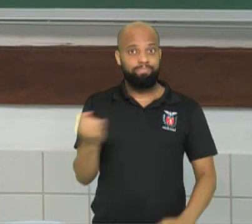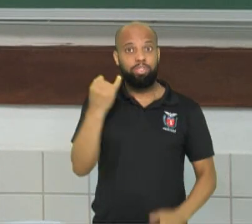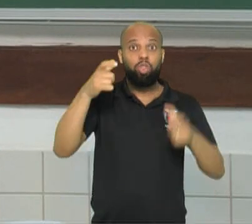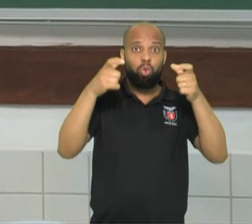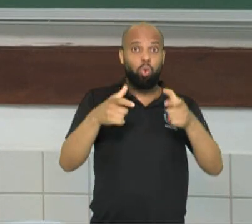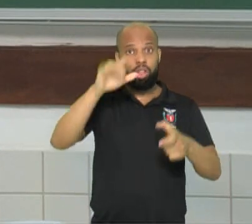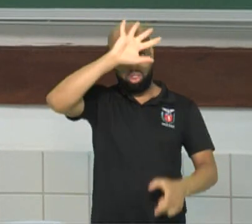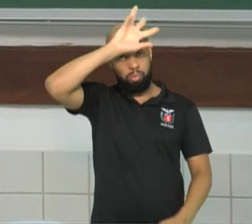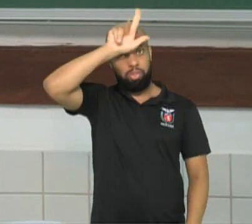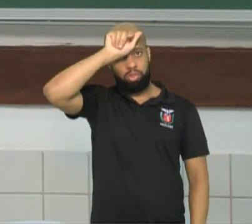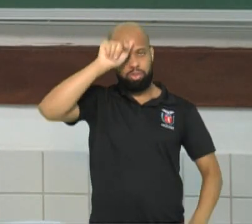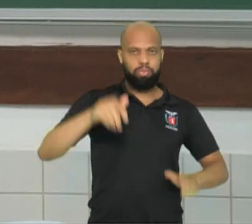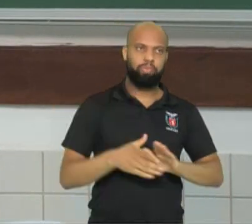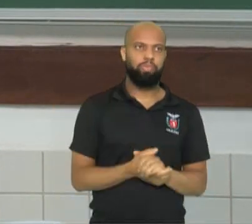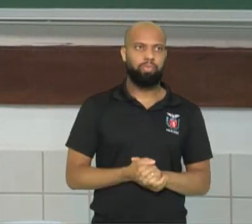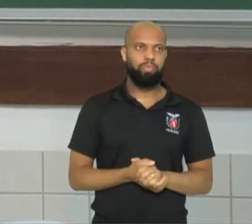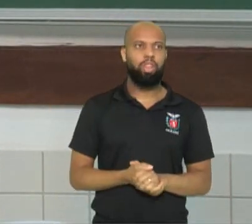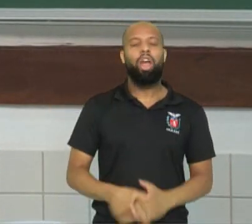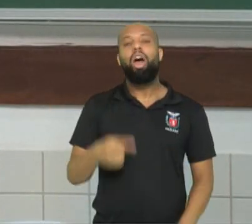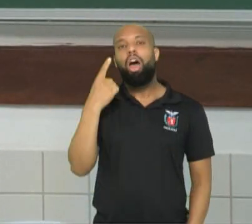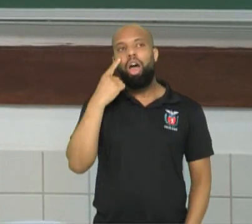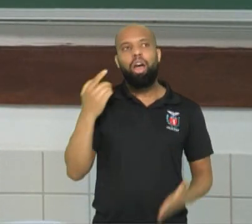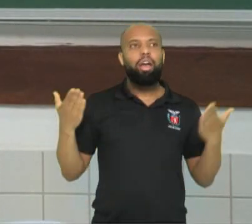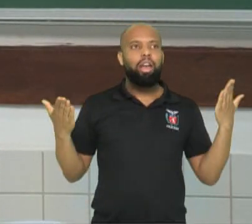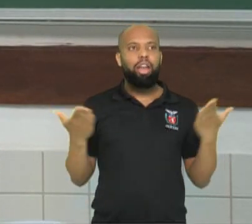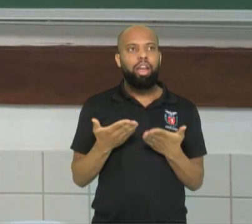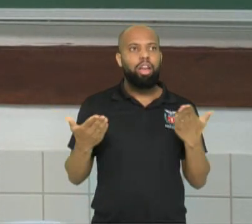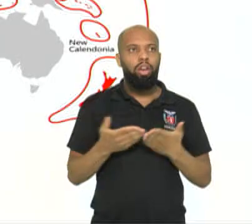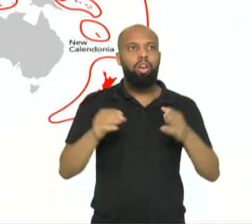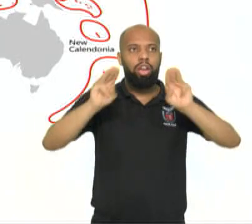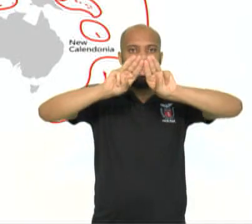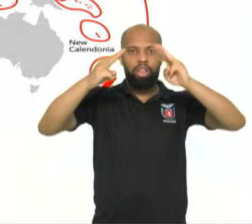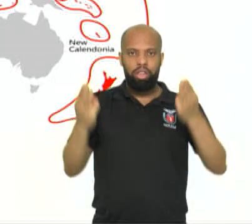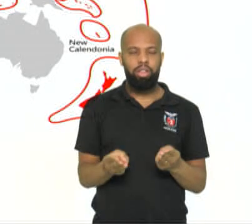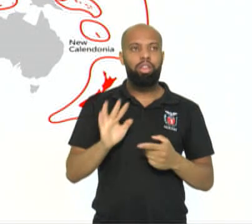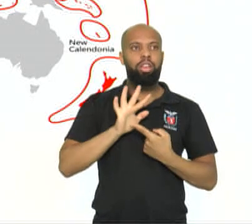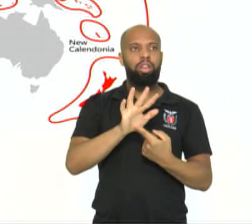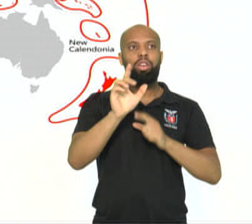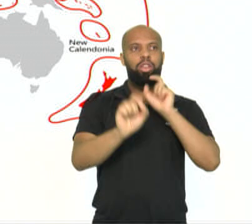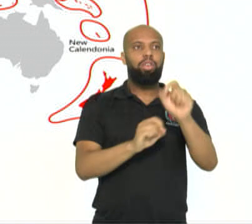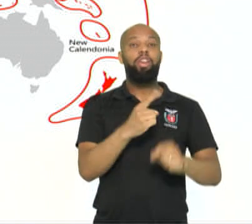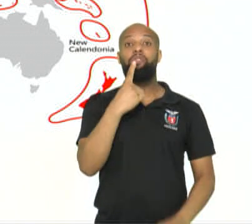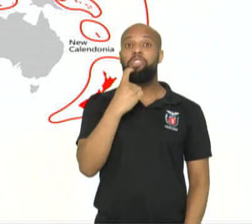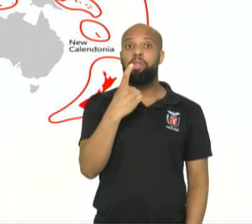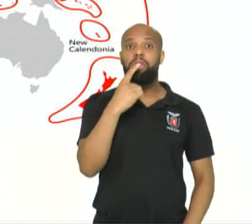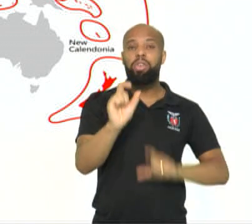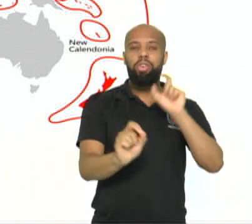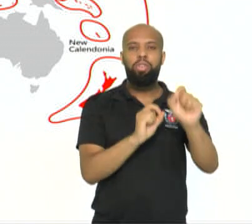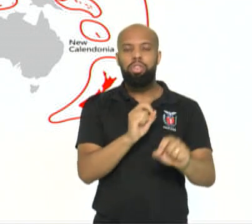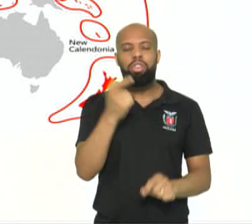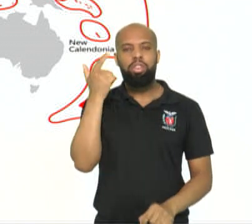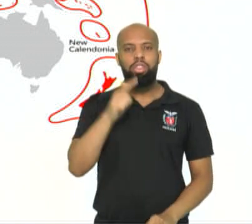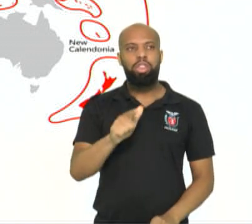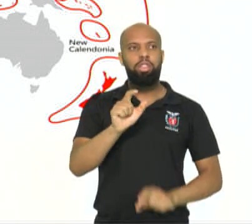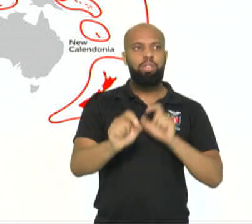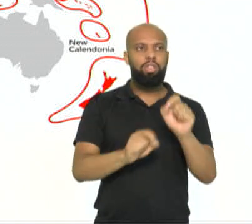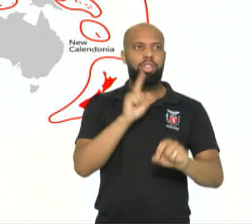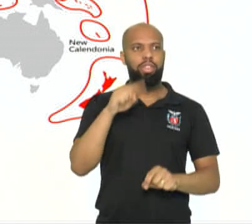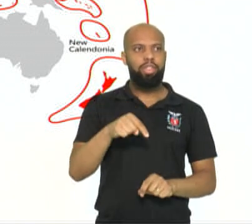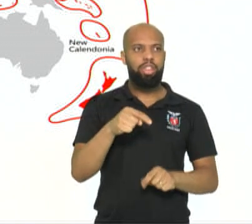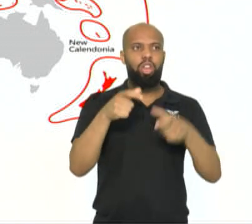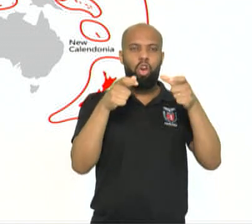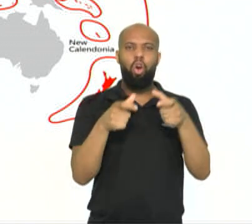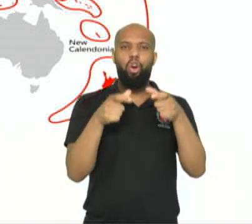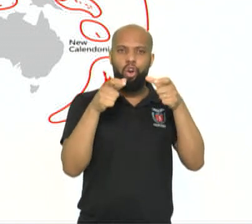tá? Olha só esse mapa mostrando pra gente em vermelho aqui o que a gente considera os hotspots, que a